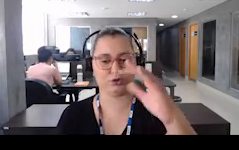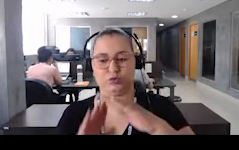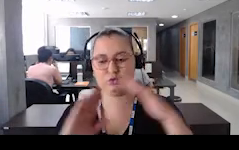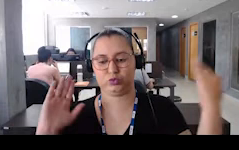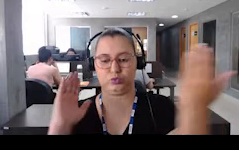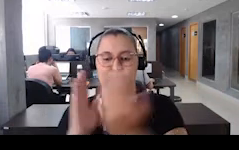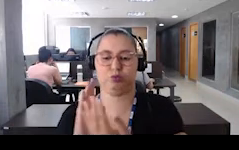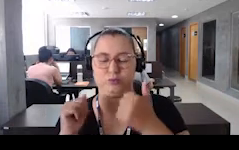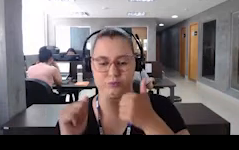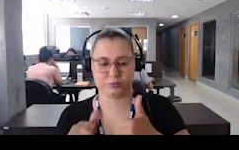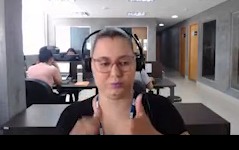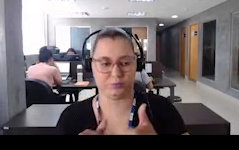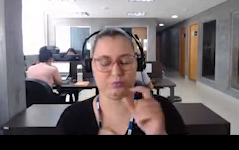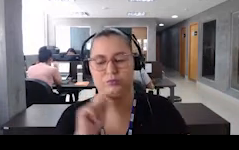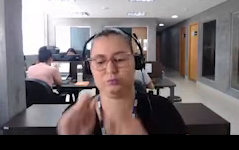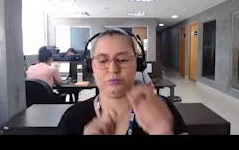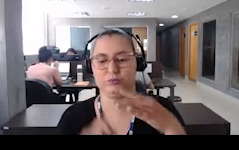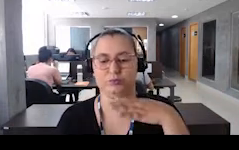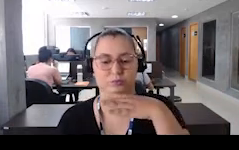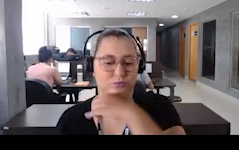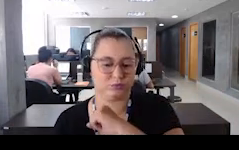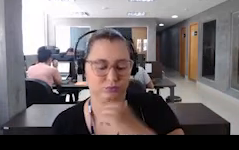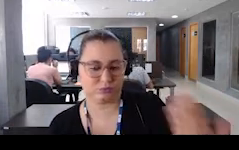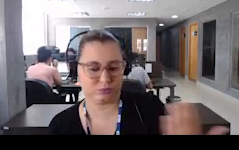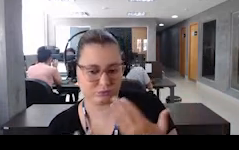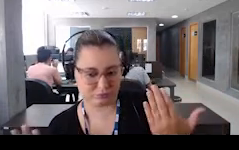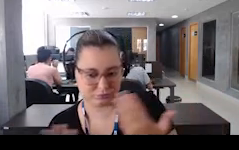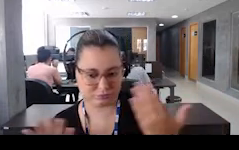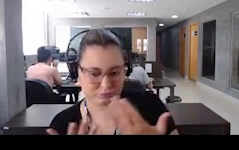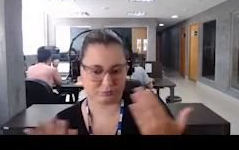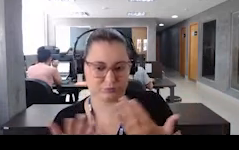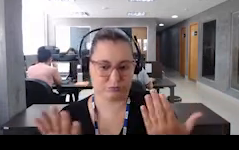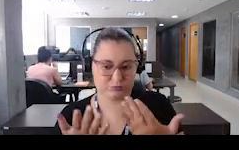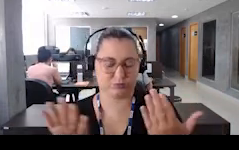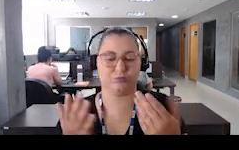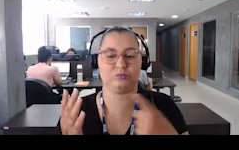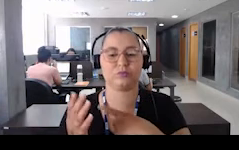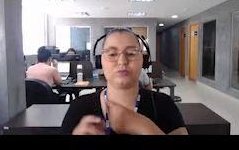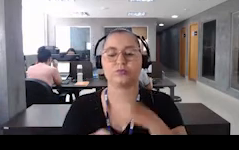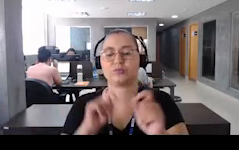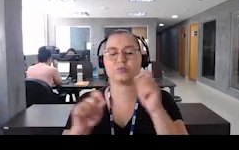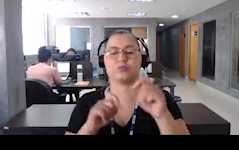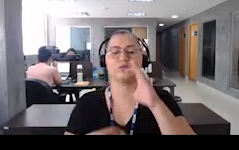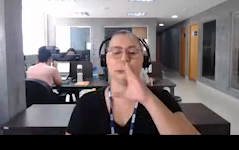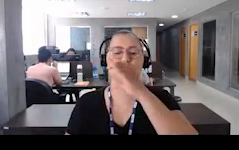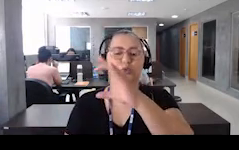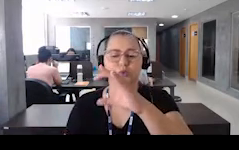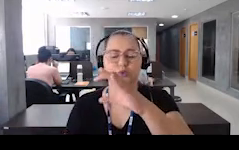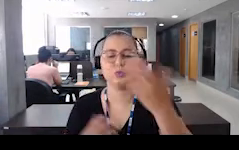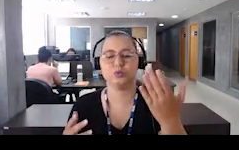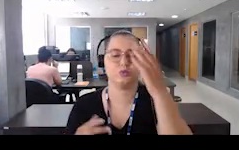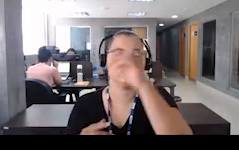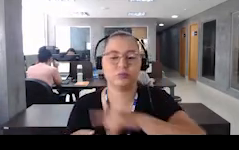aqui, ó. Vou colocar aqui o que a gente vai achar agora. A corrente total. O que é a corrente?